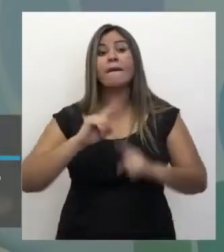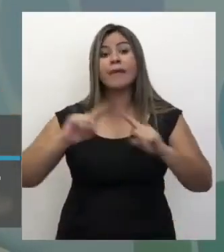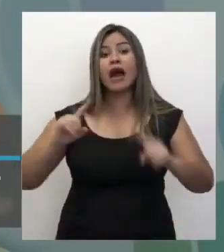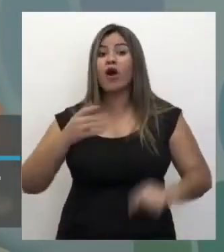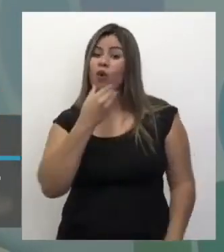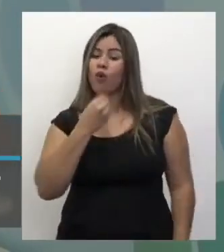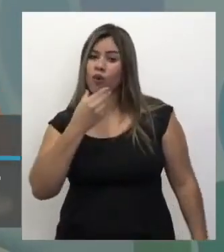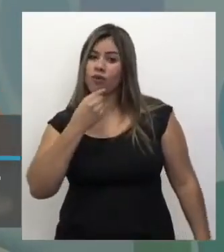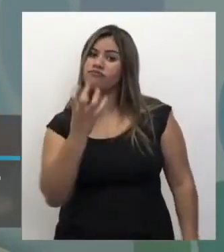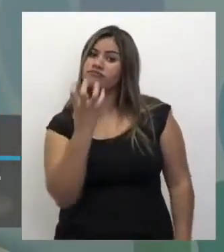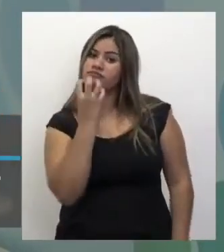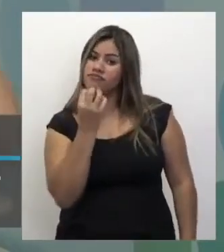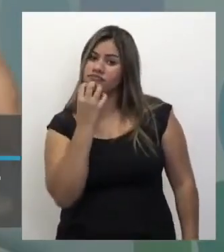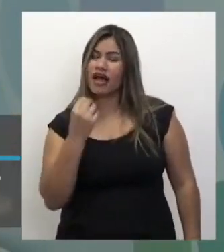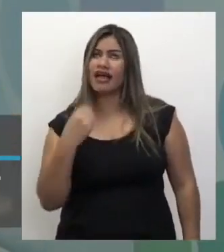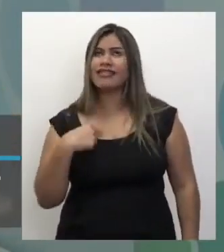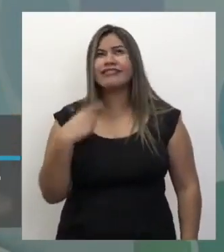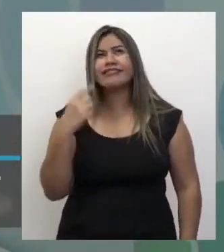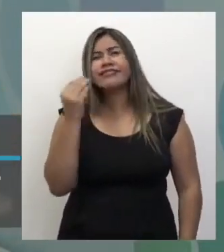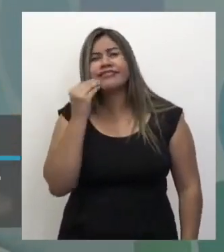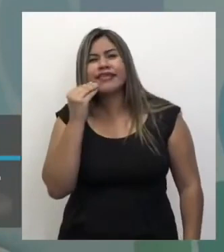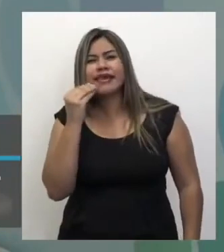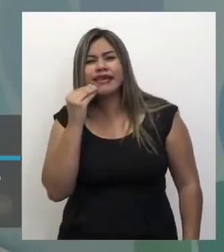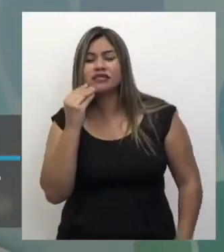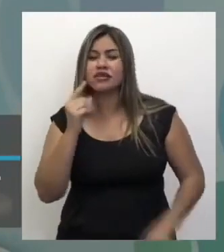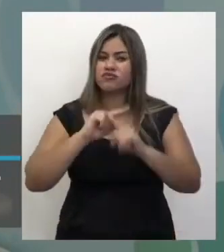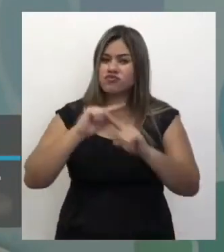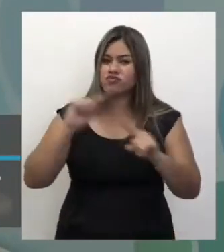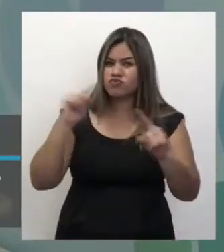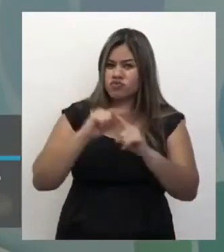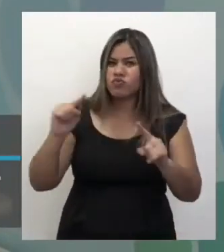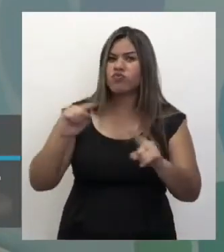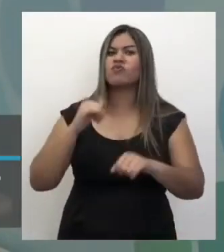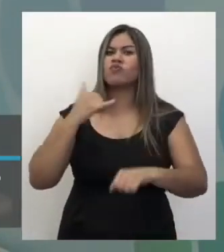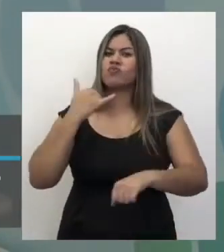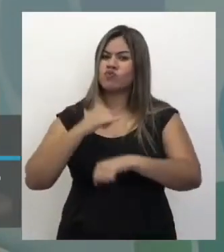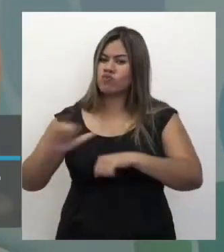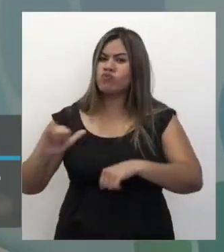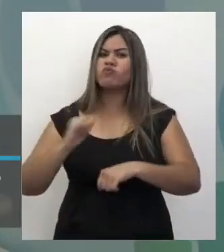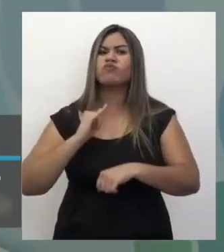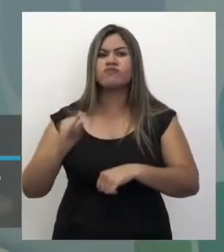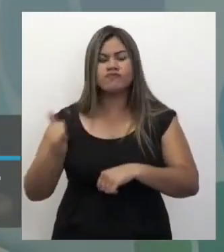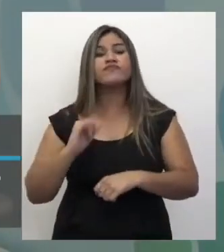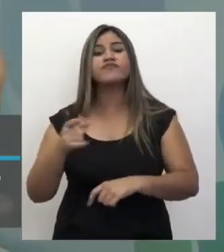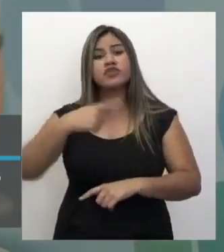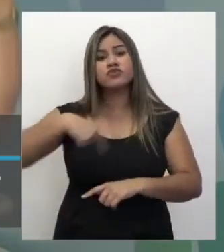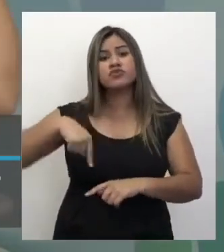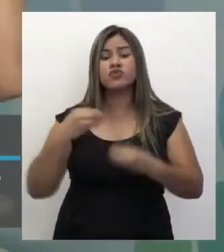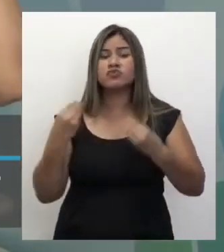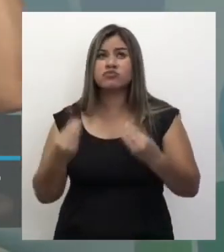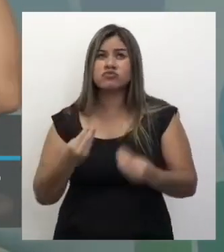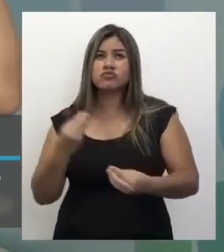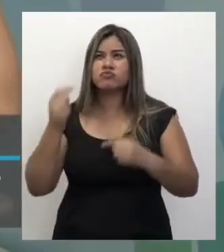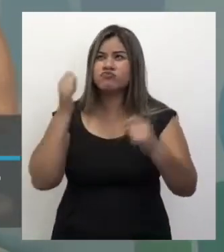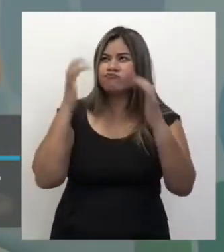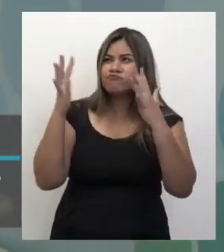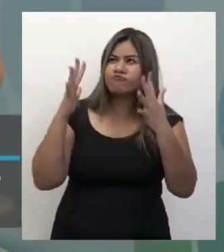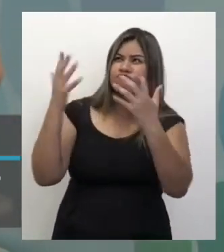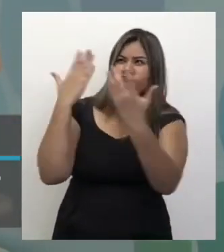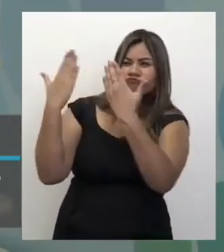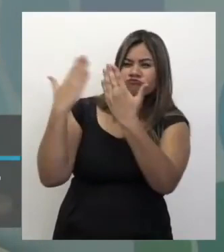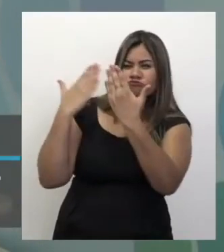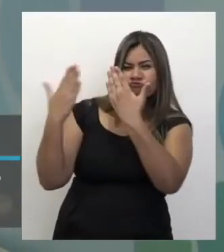bem essa veia de nos fazer entender. Ele faz uma crítica, ele faz uma denúncia social. E ali você tem todo aquele tempo psicológico